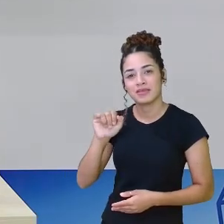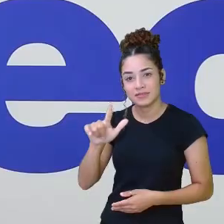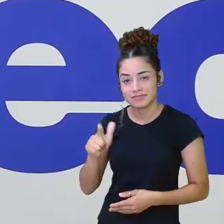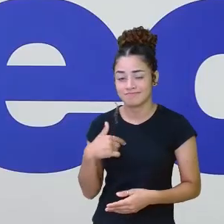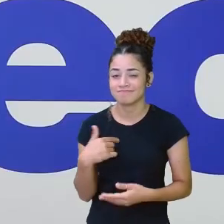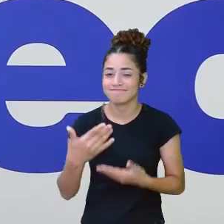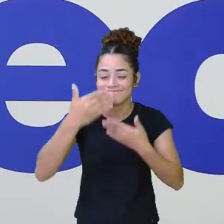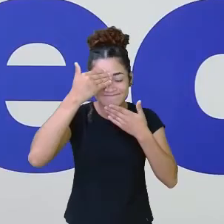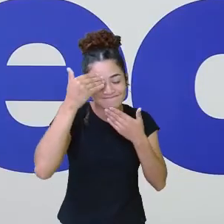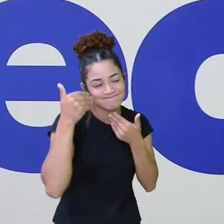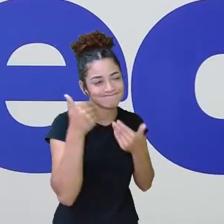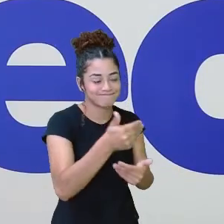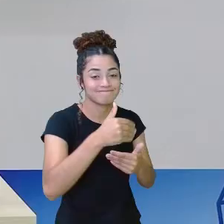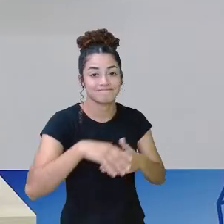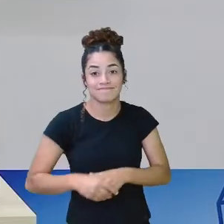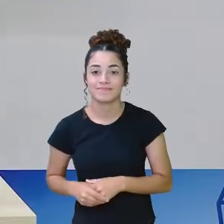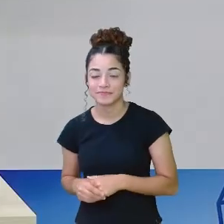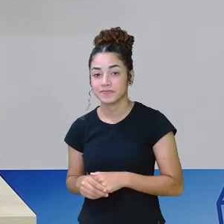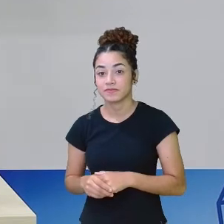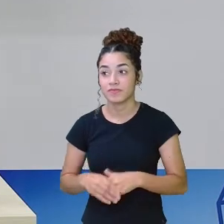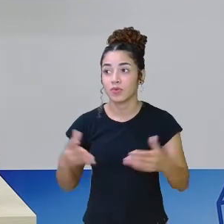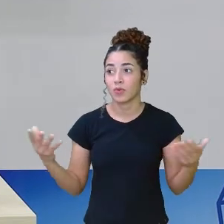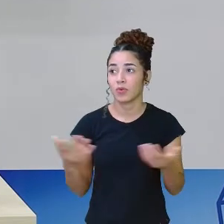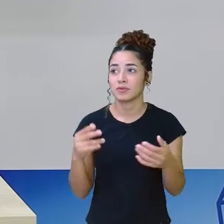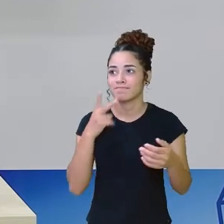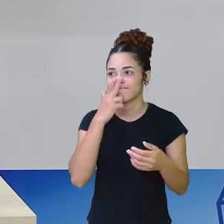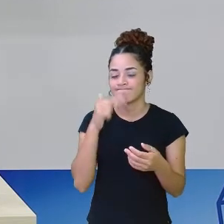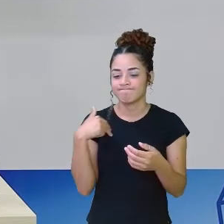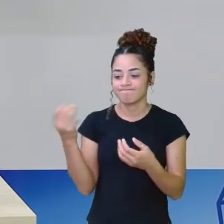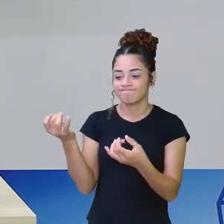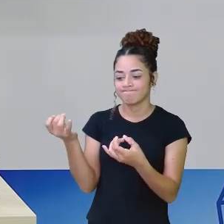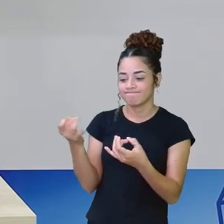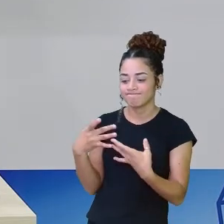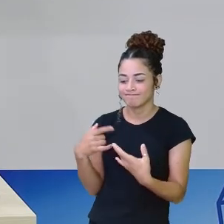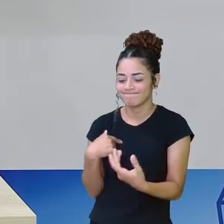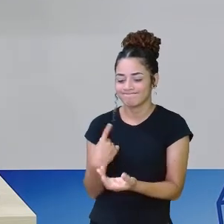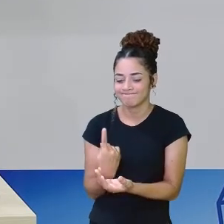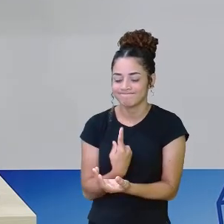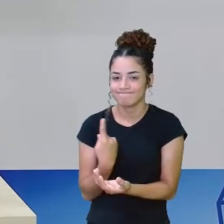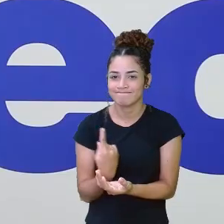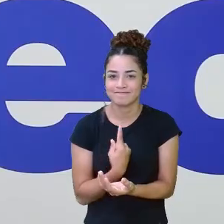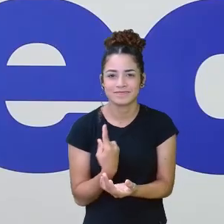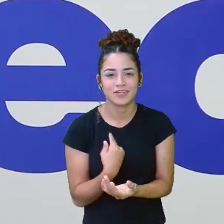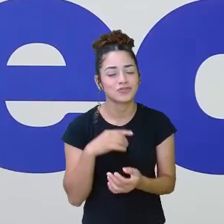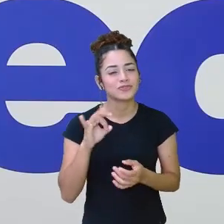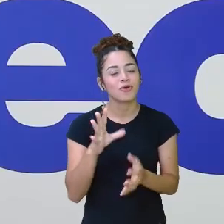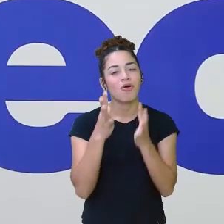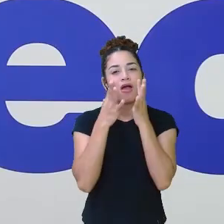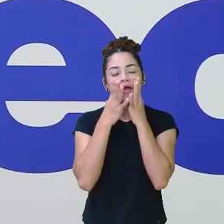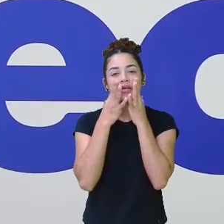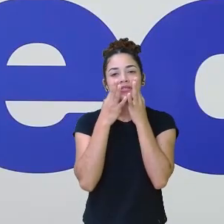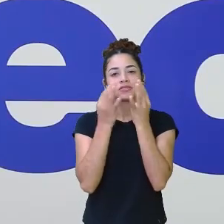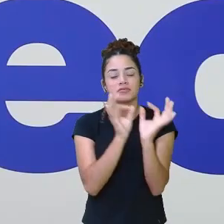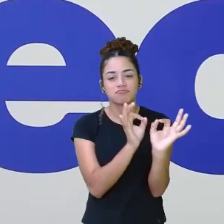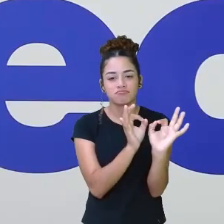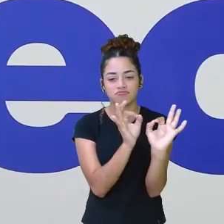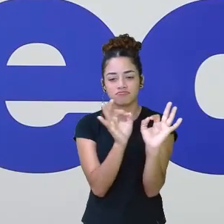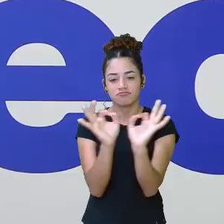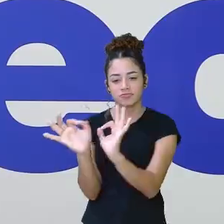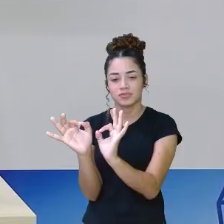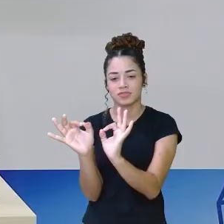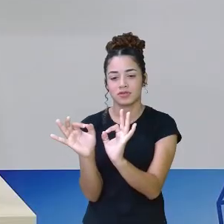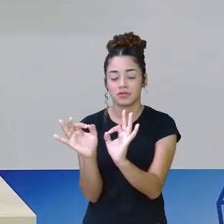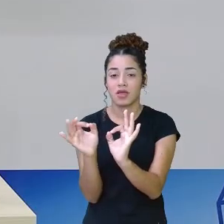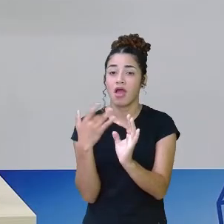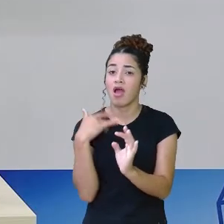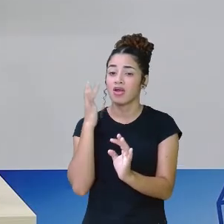que agradeço, professora. Hoje eles me abandonaram um pouco, Eles né? estão assistindo, estão prestando Eu atenção. prefiro acreditar que